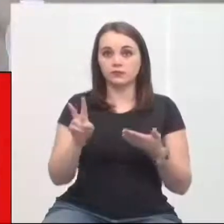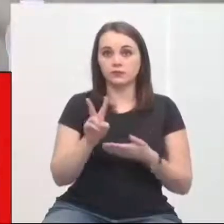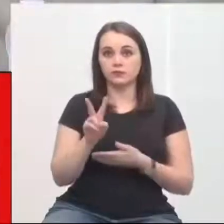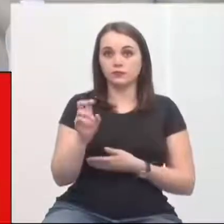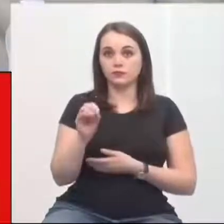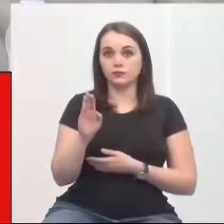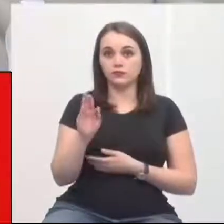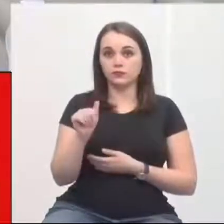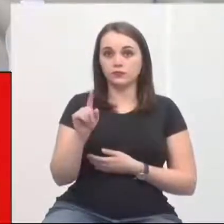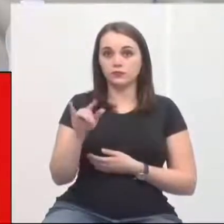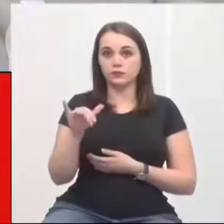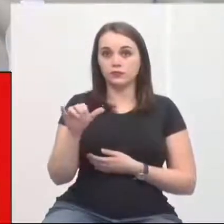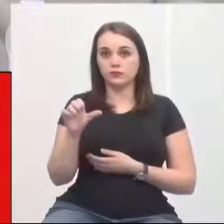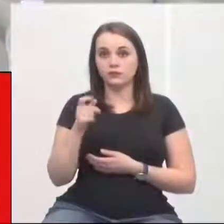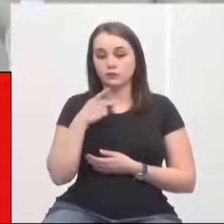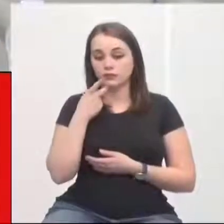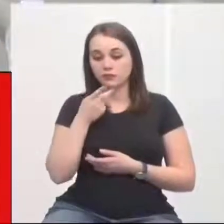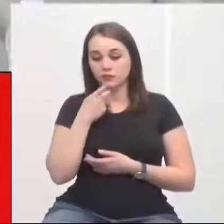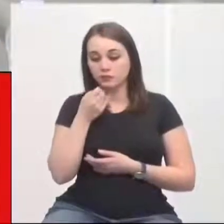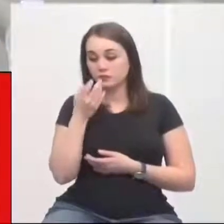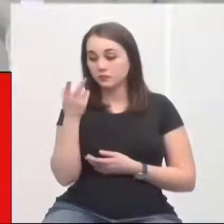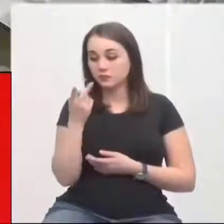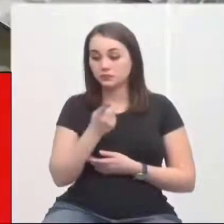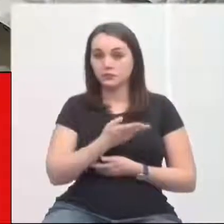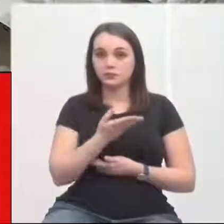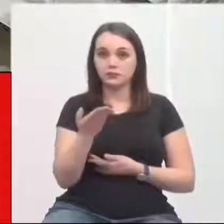da palavra para dar boas-vindas.